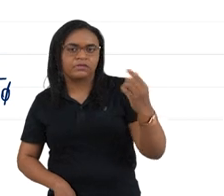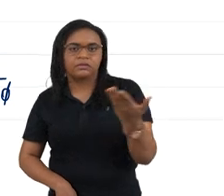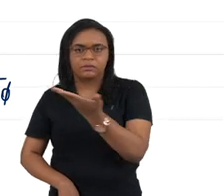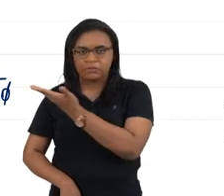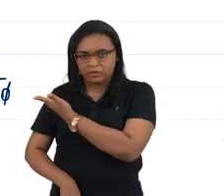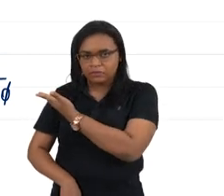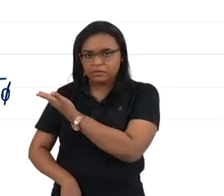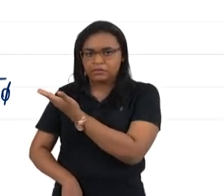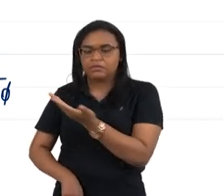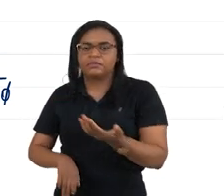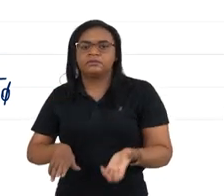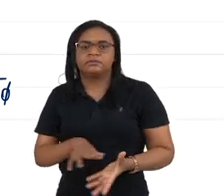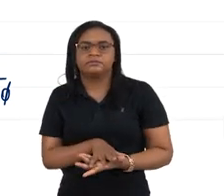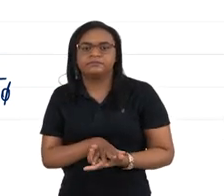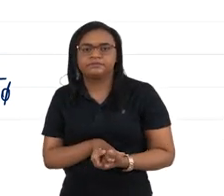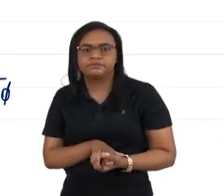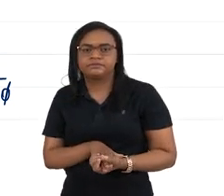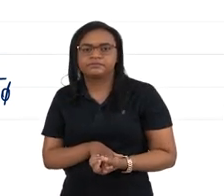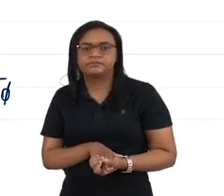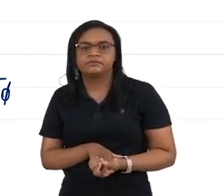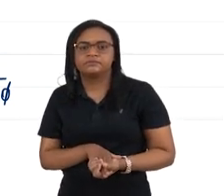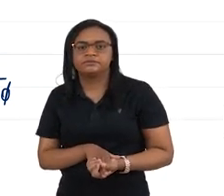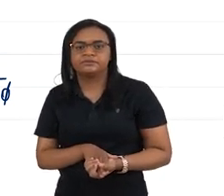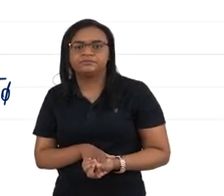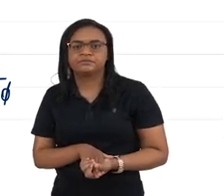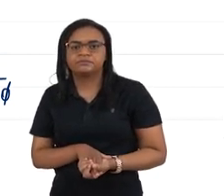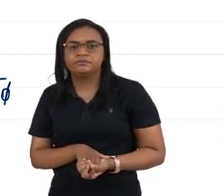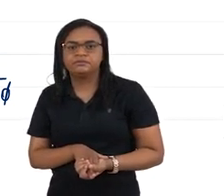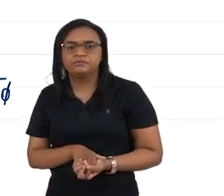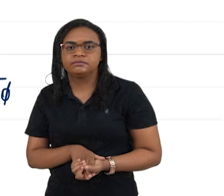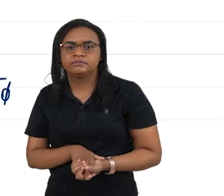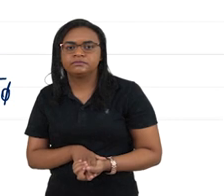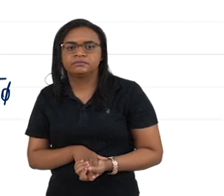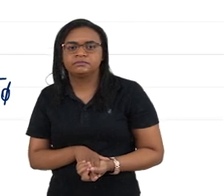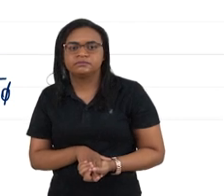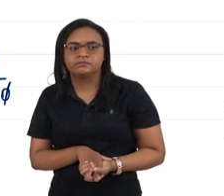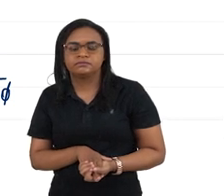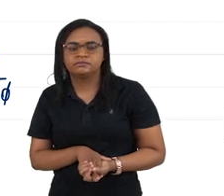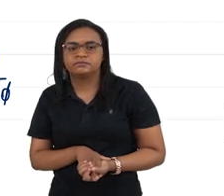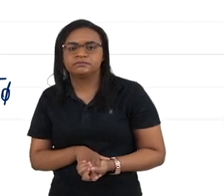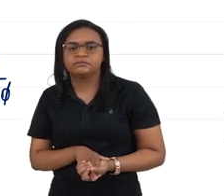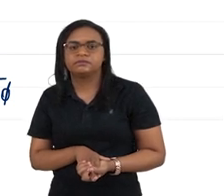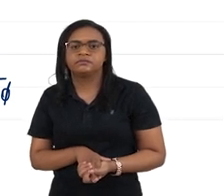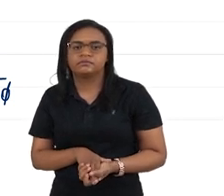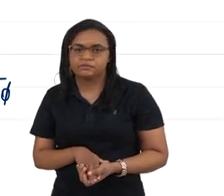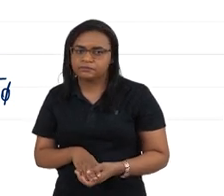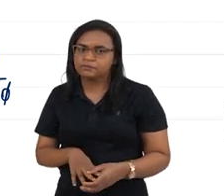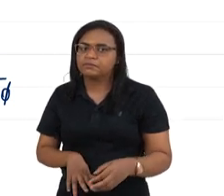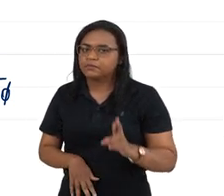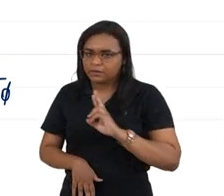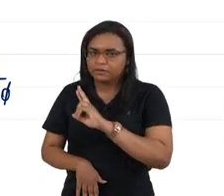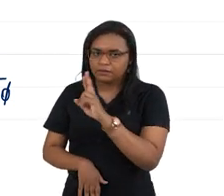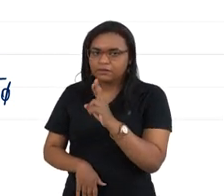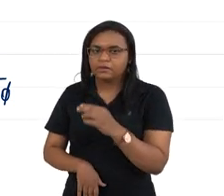perceber. Então, pessoal, essa aí é a